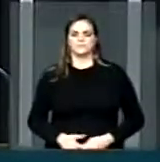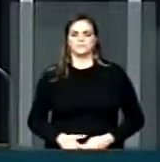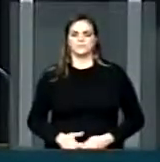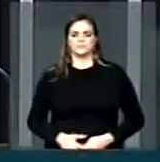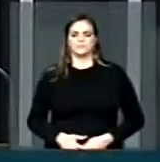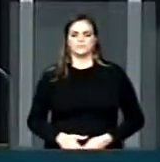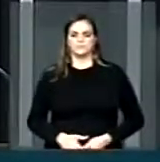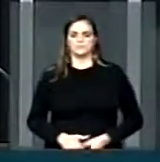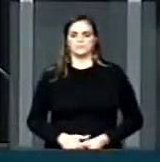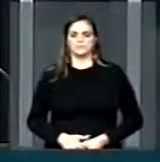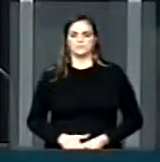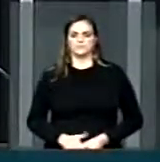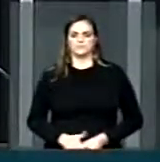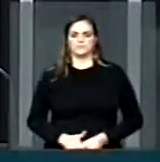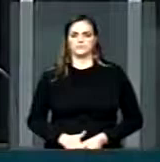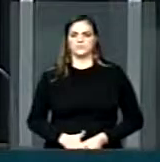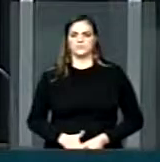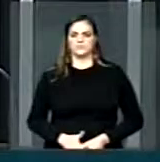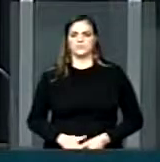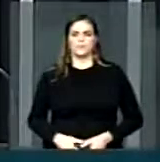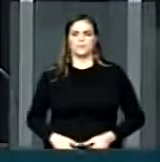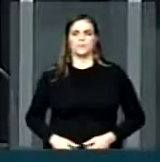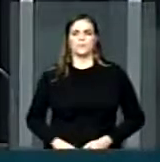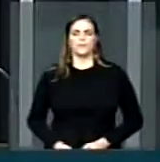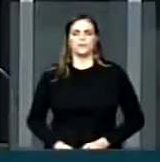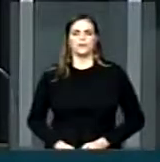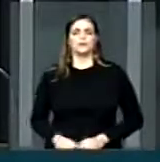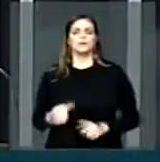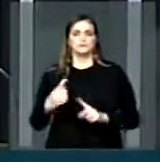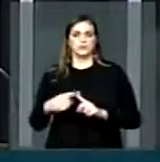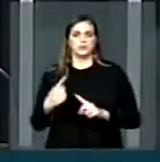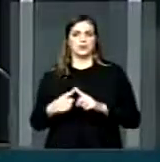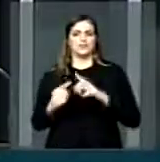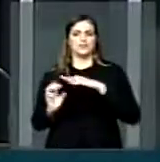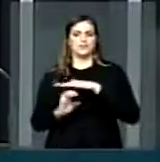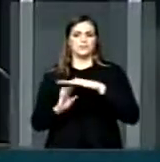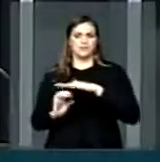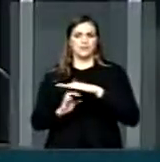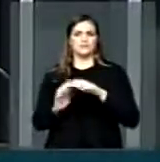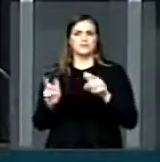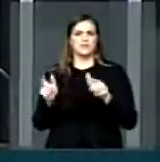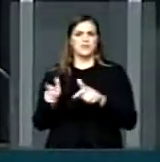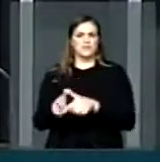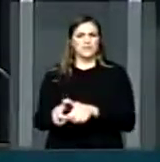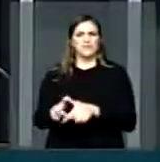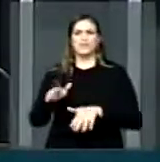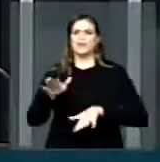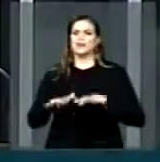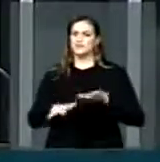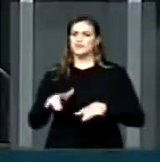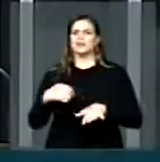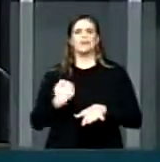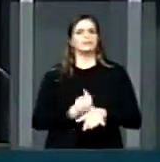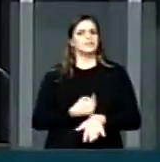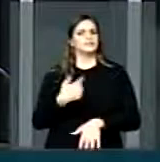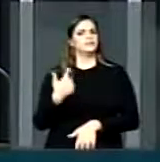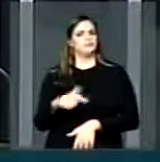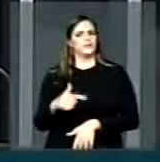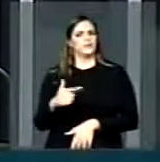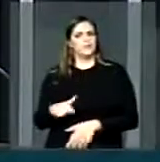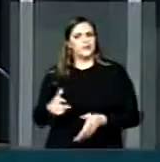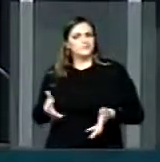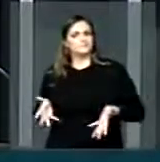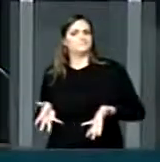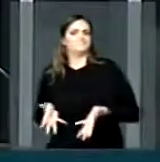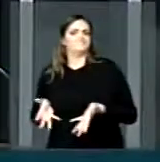juntas, as empresas pequenas, a gente às vezes não prestigia, não valoriza